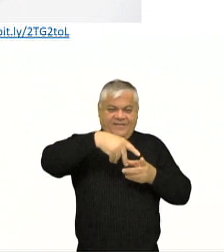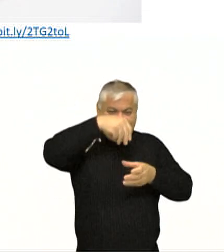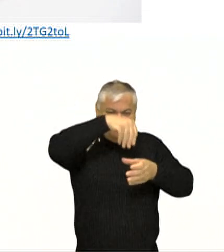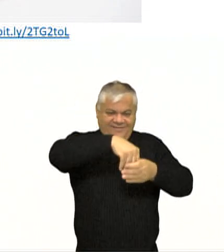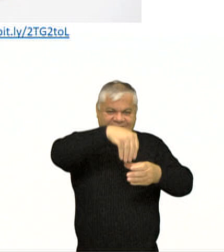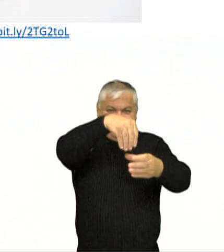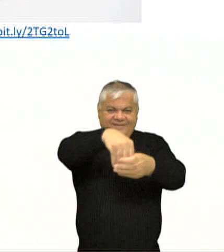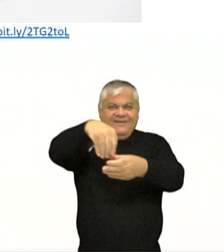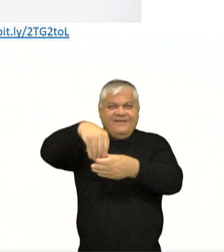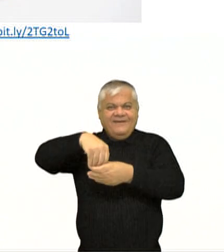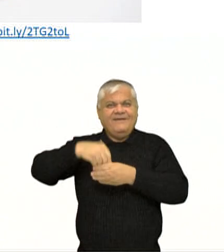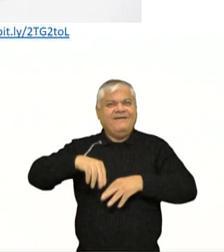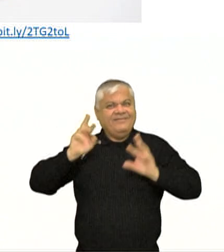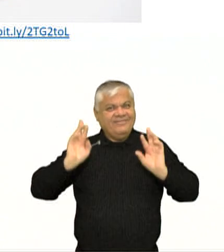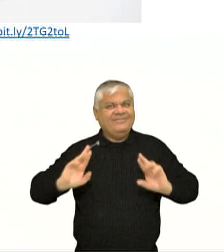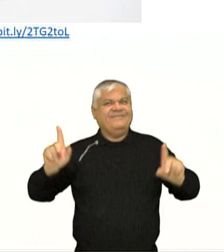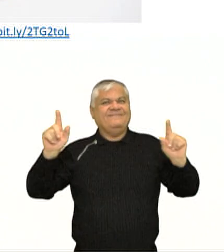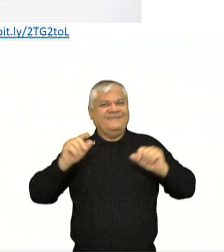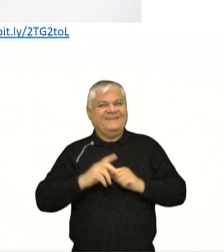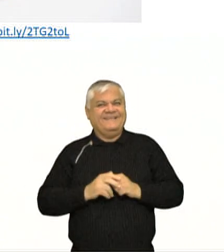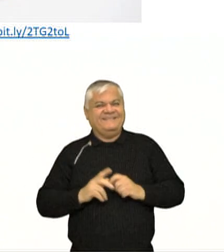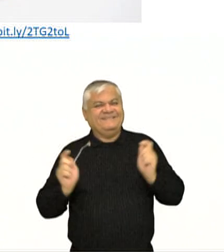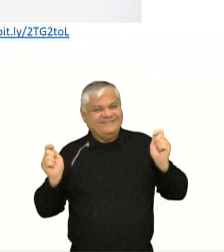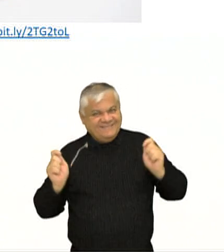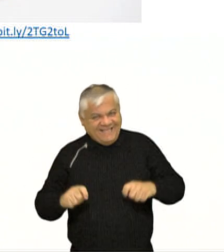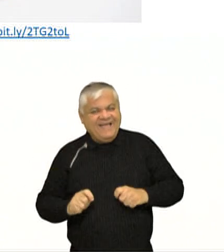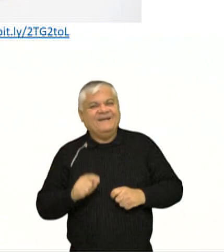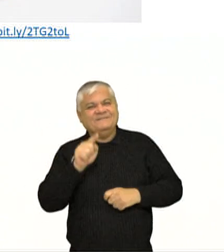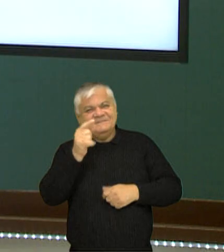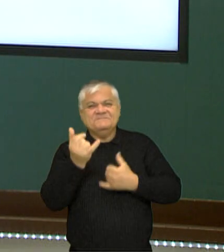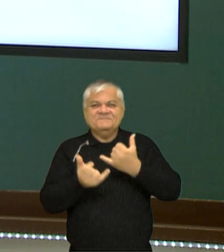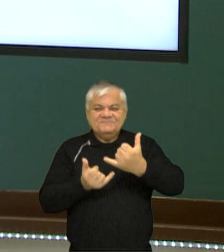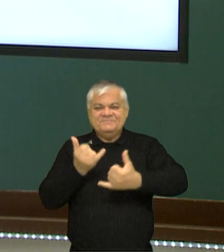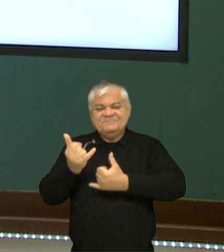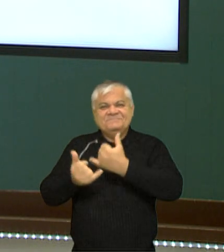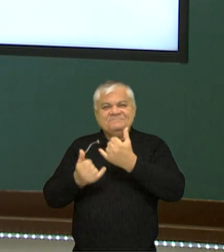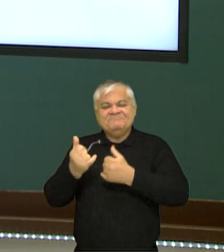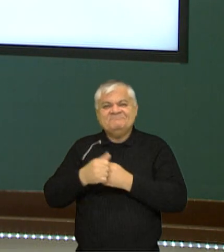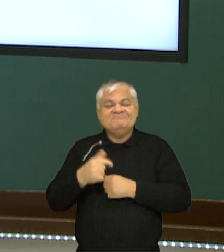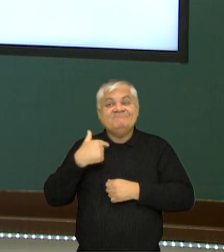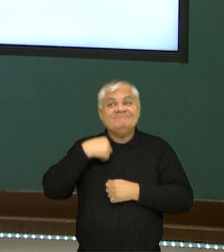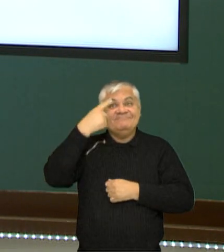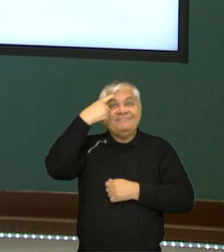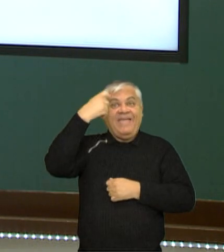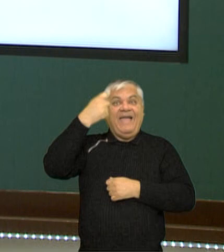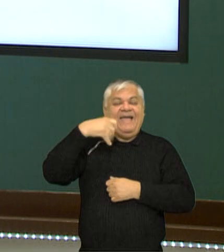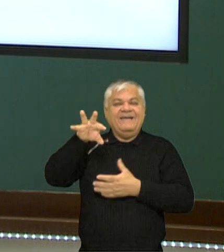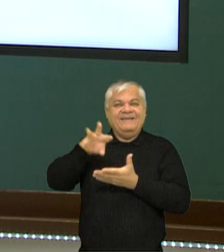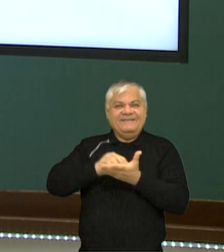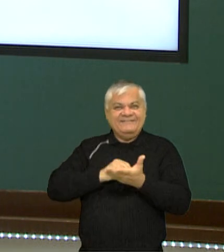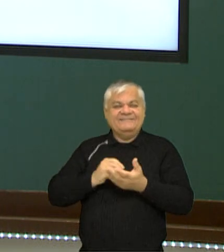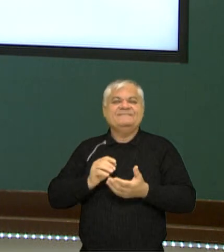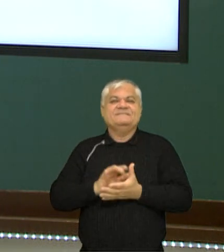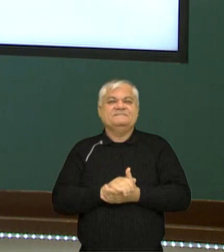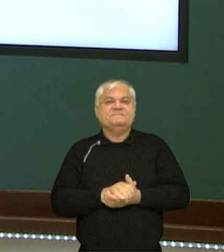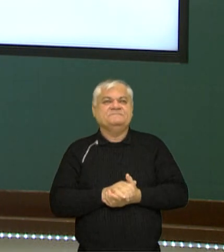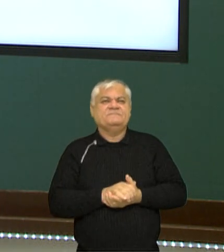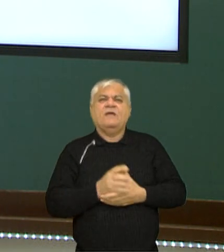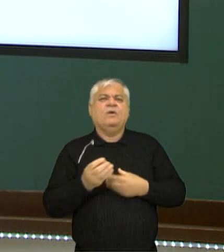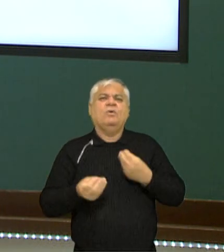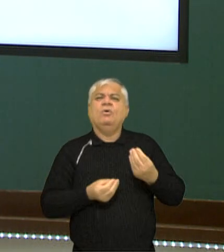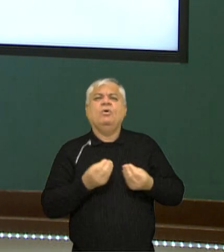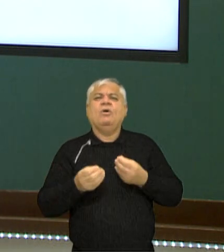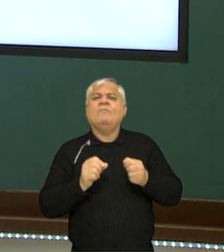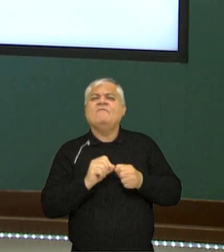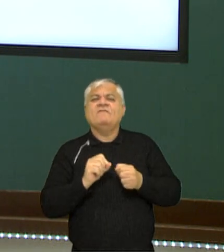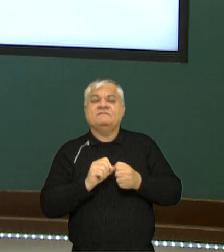casas. Bom, essas são algumas opções que você pode aí se inspirar para construir o seu. Como que nós vamos